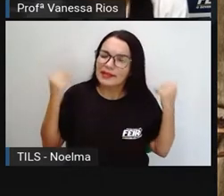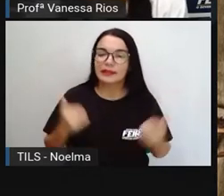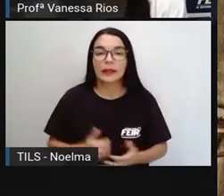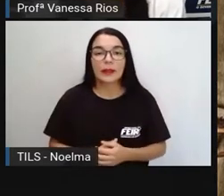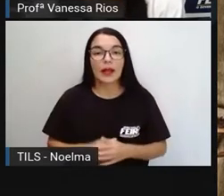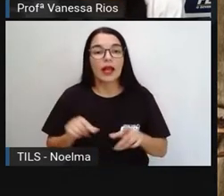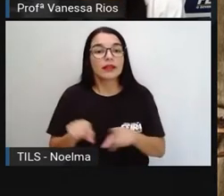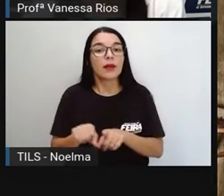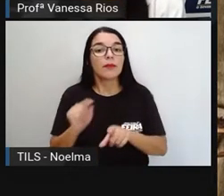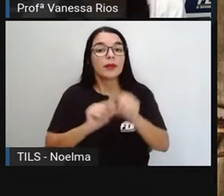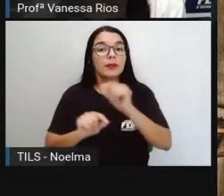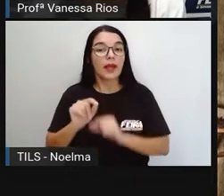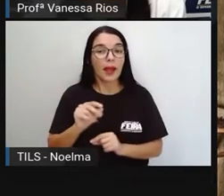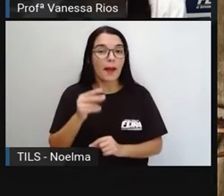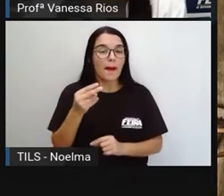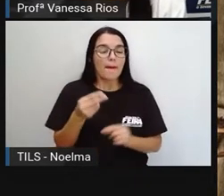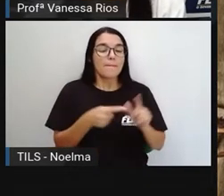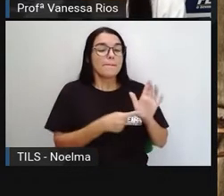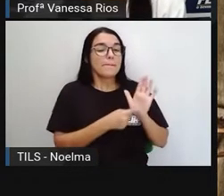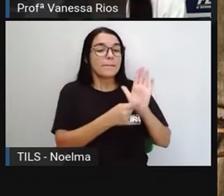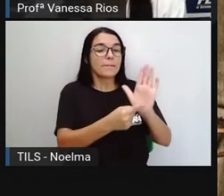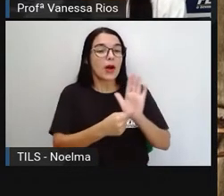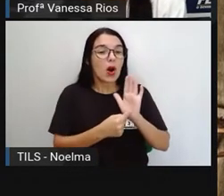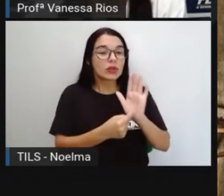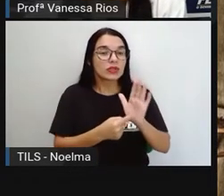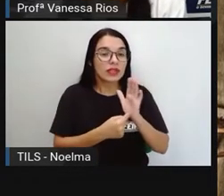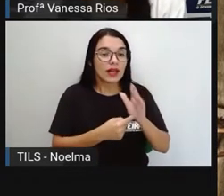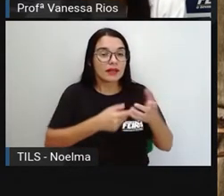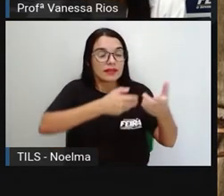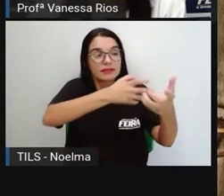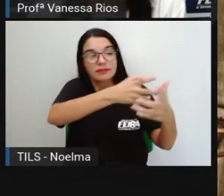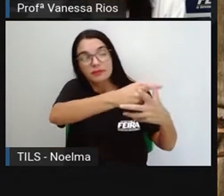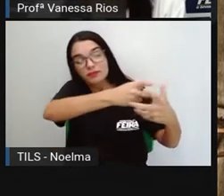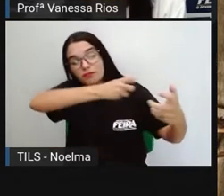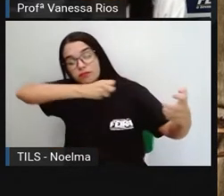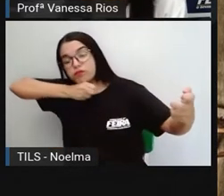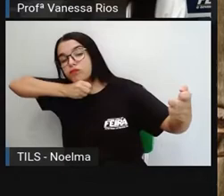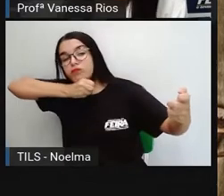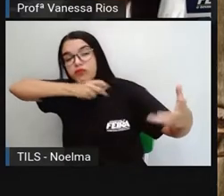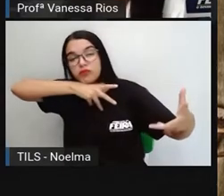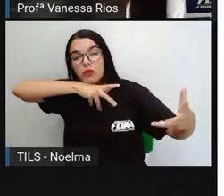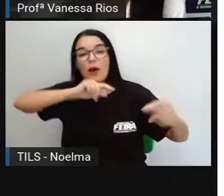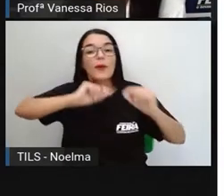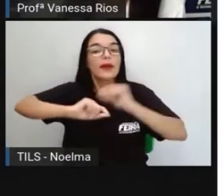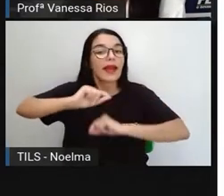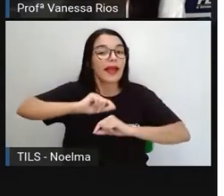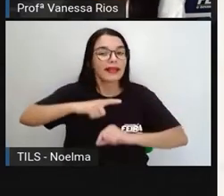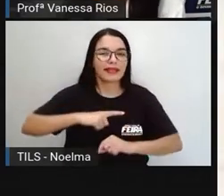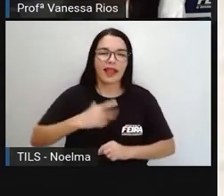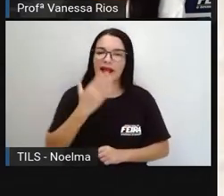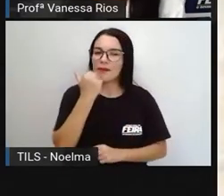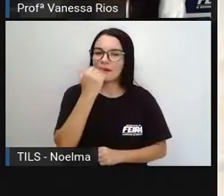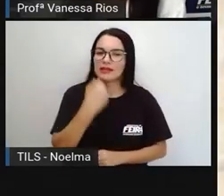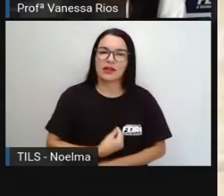o processo da caça como algo aí necessário para a sobrevivência.